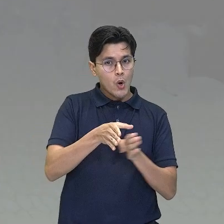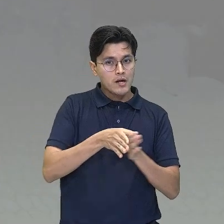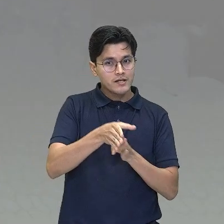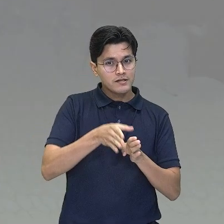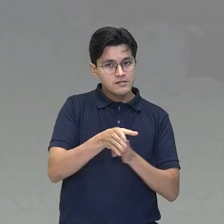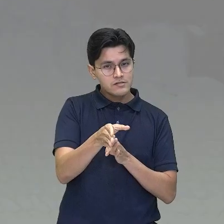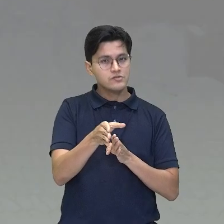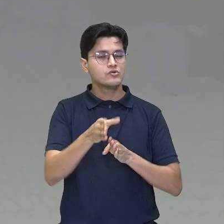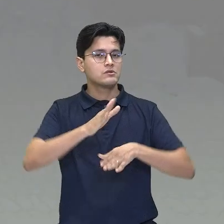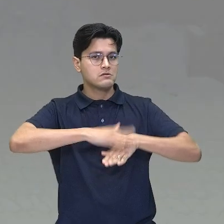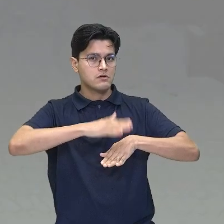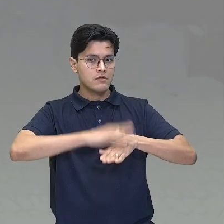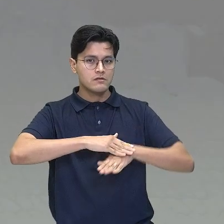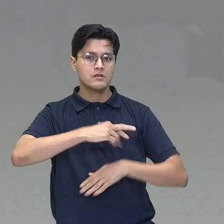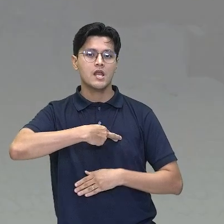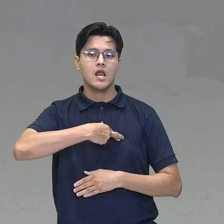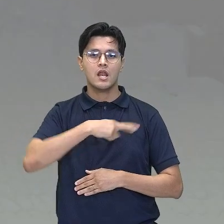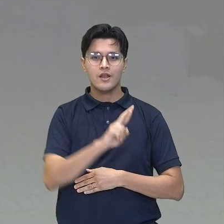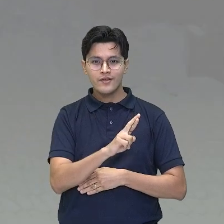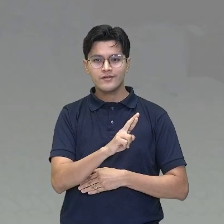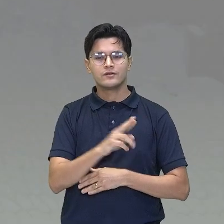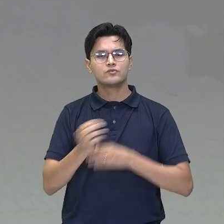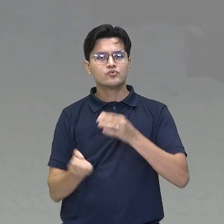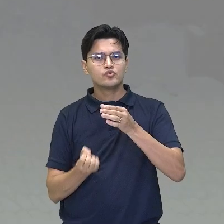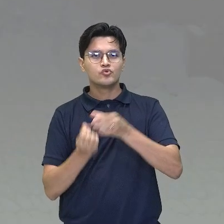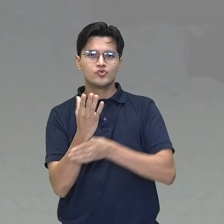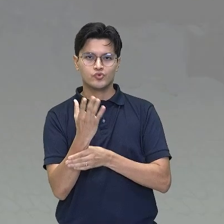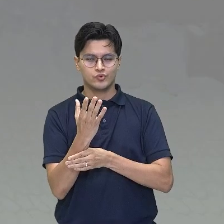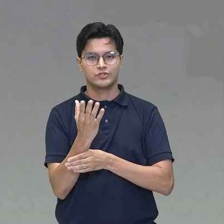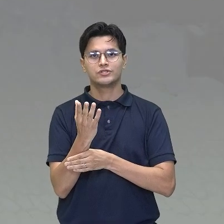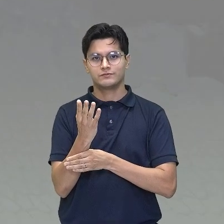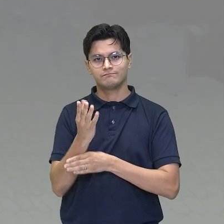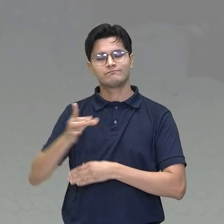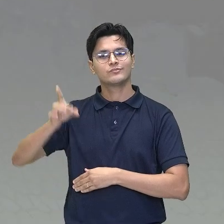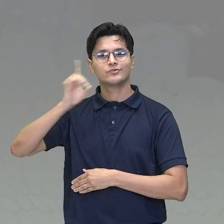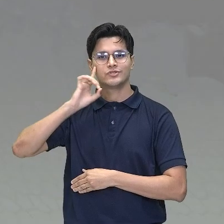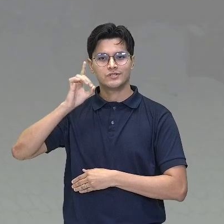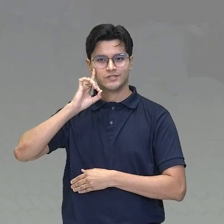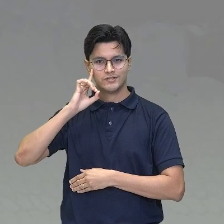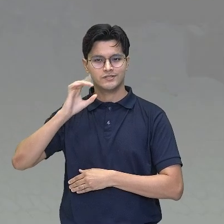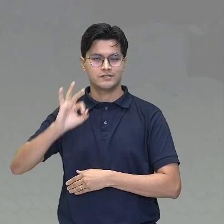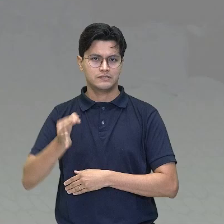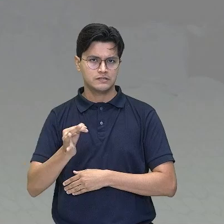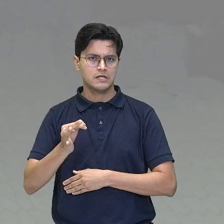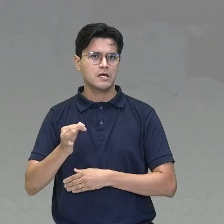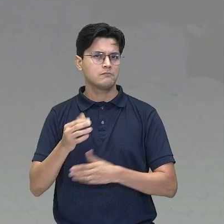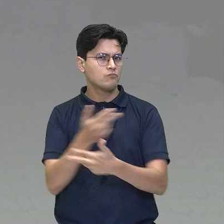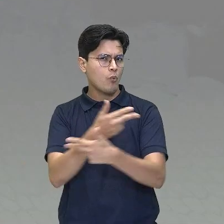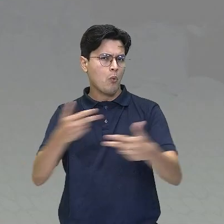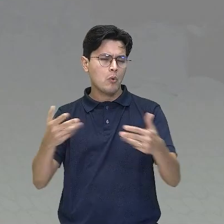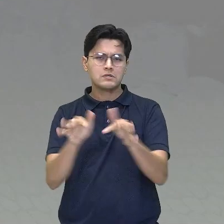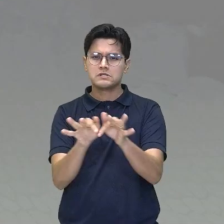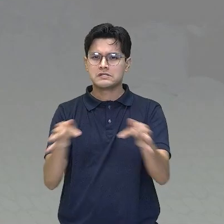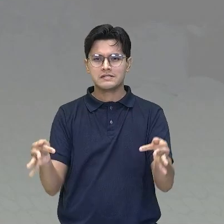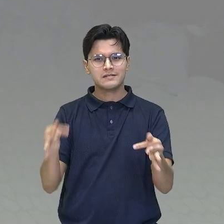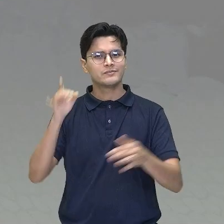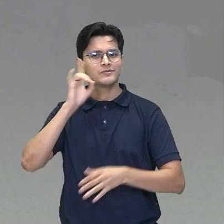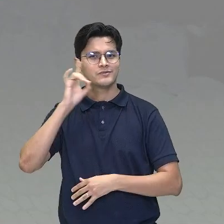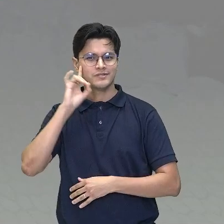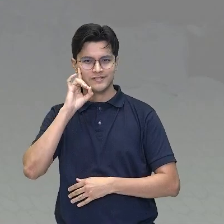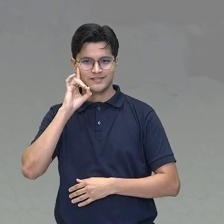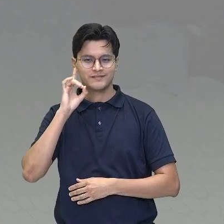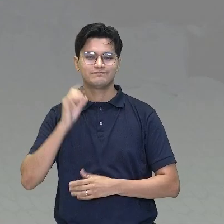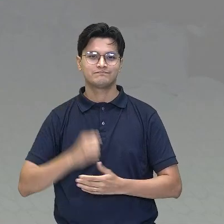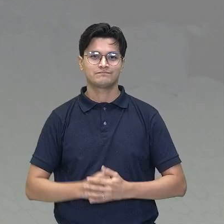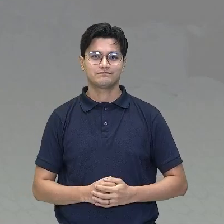dá aos seus adeptos brota do dia a dia, das coisas mais simples da nossa vida, da vida cotidiana, pois